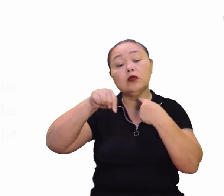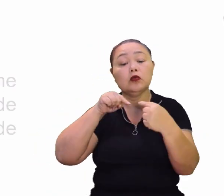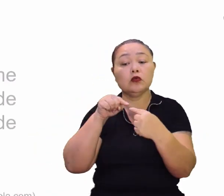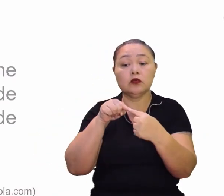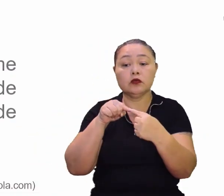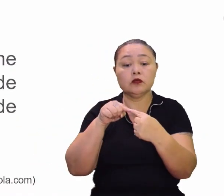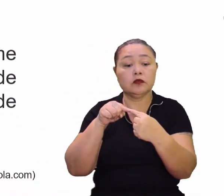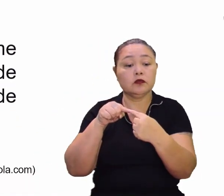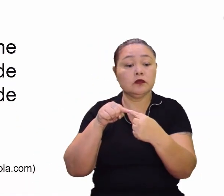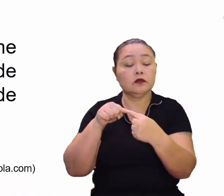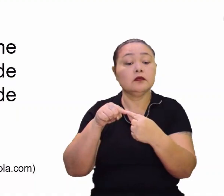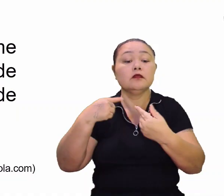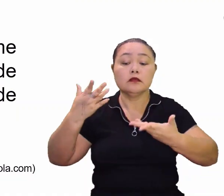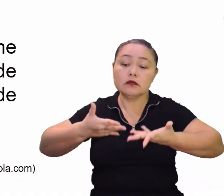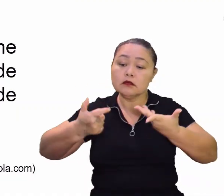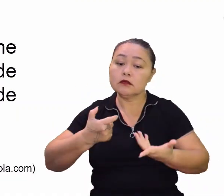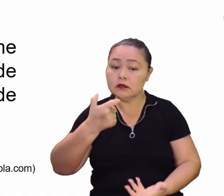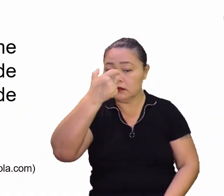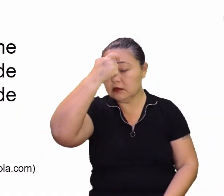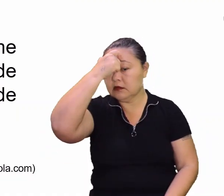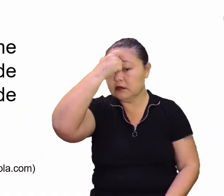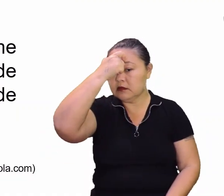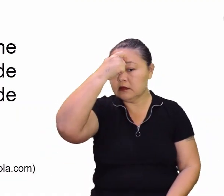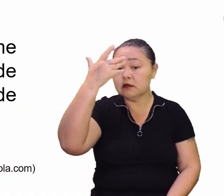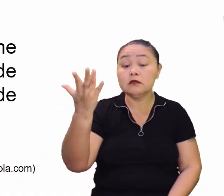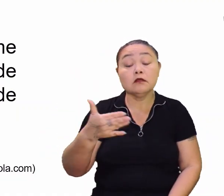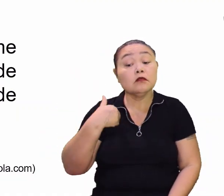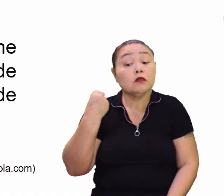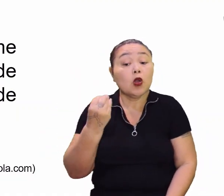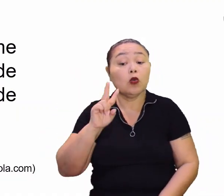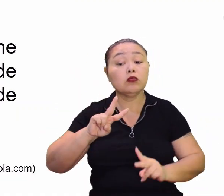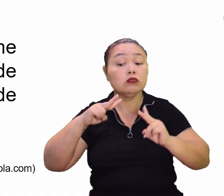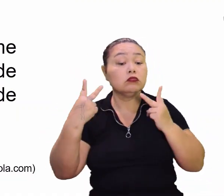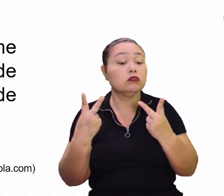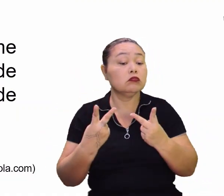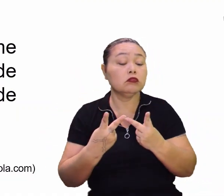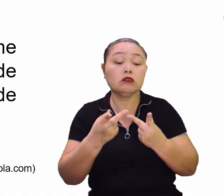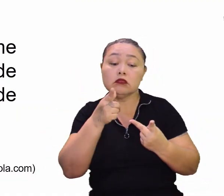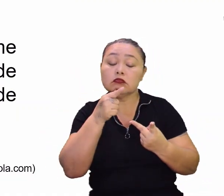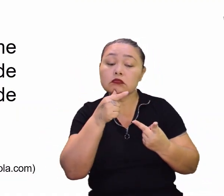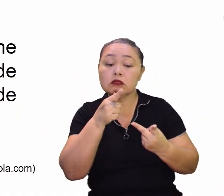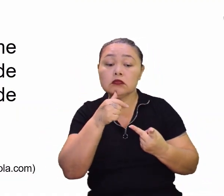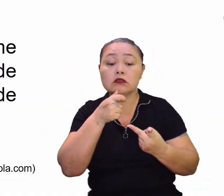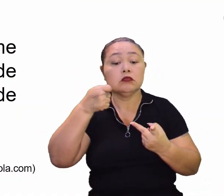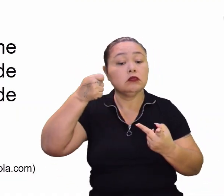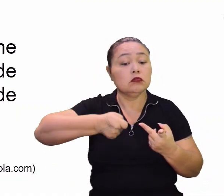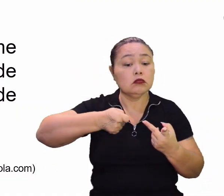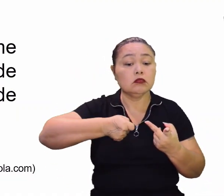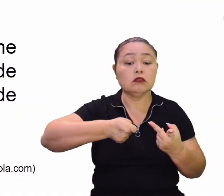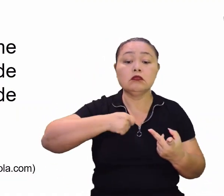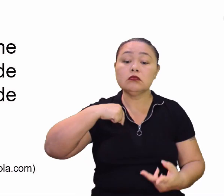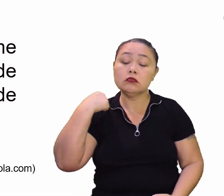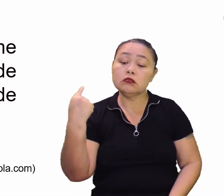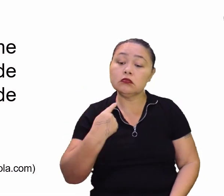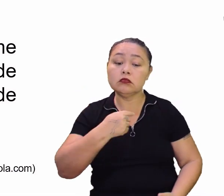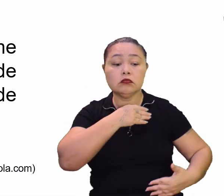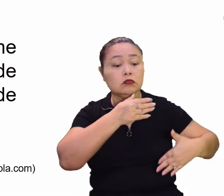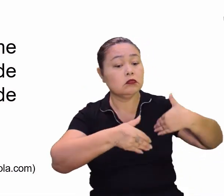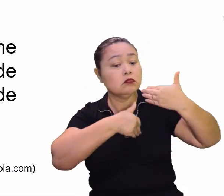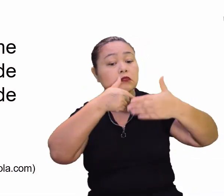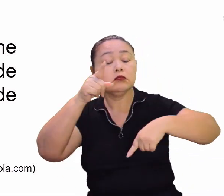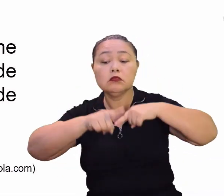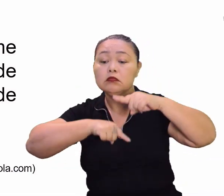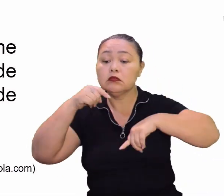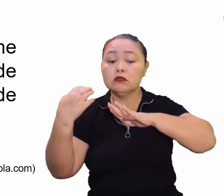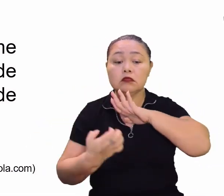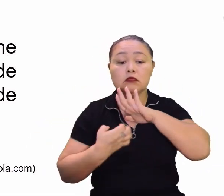objetivo da pegada hídrica? Promover consciência sobre o enorme volume de água exigido pelos nossos